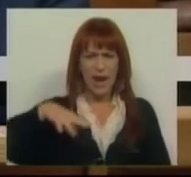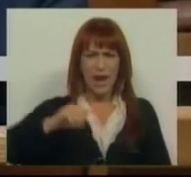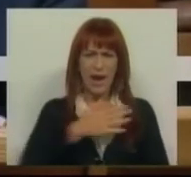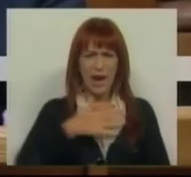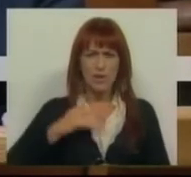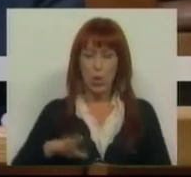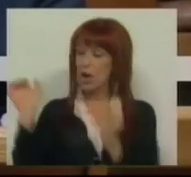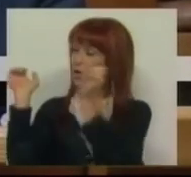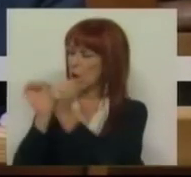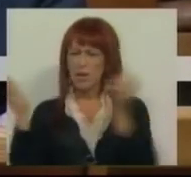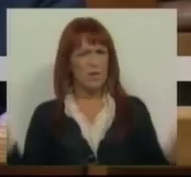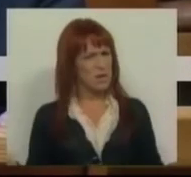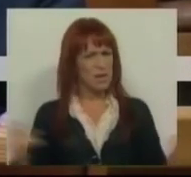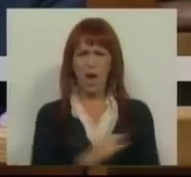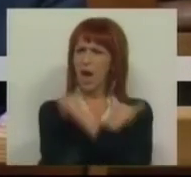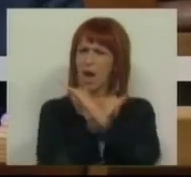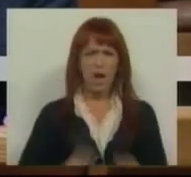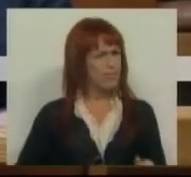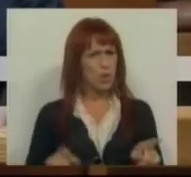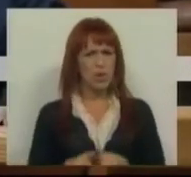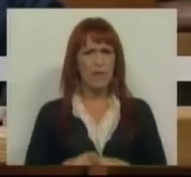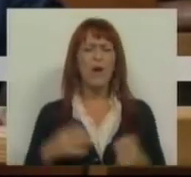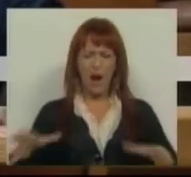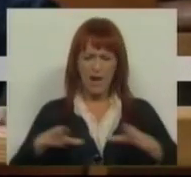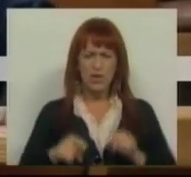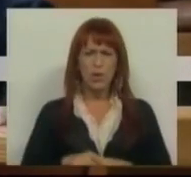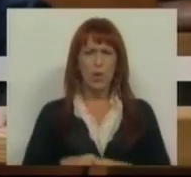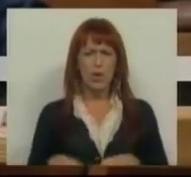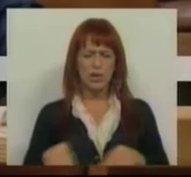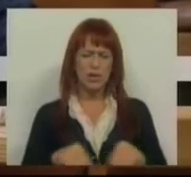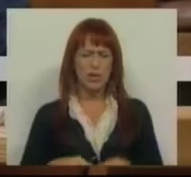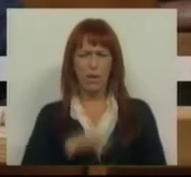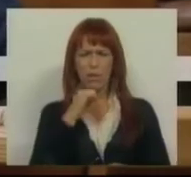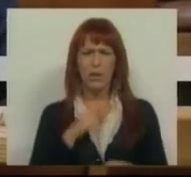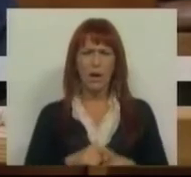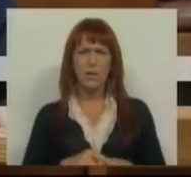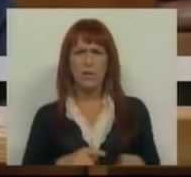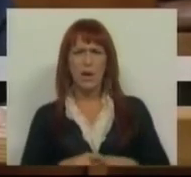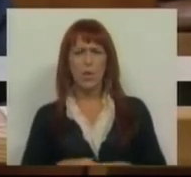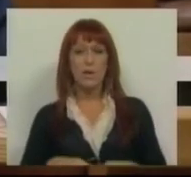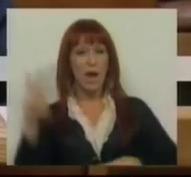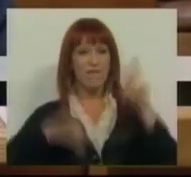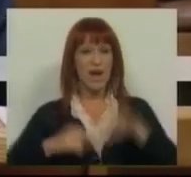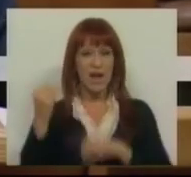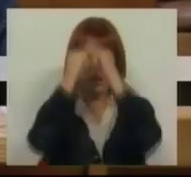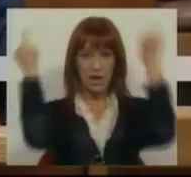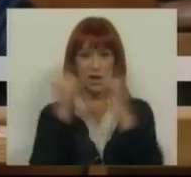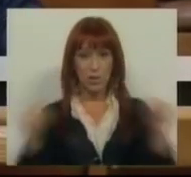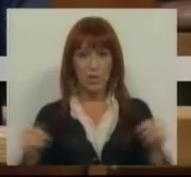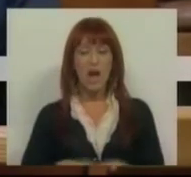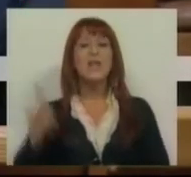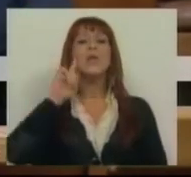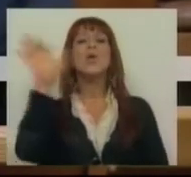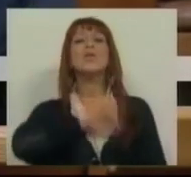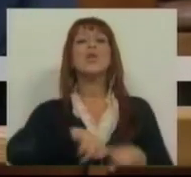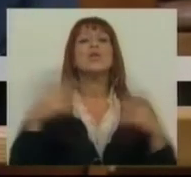Saúde, da Segurança Social. Impossível é aceitar o jugo permanente da finança internacional. Senhoras